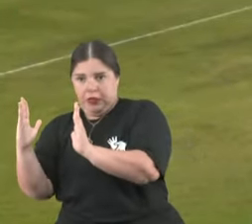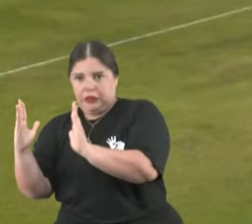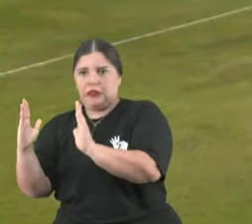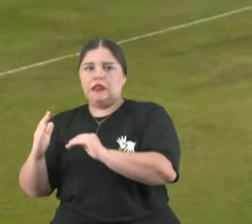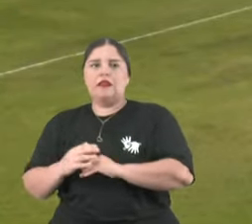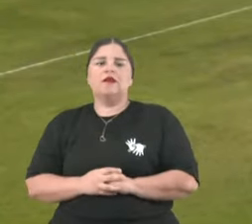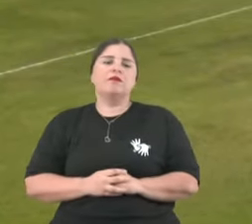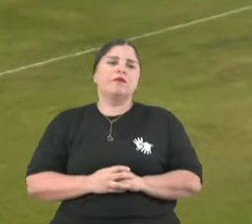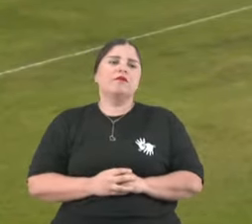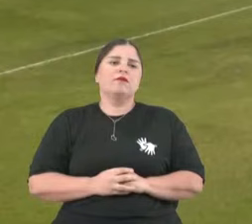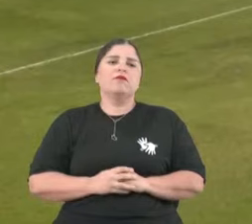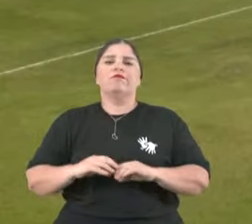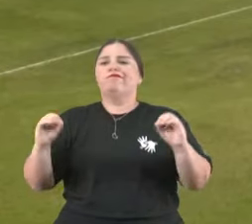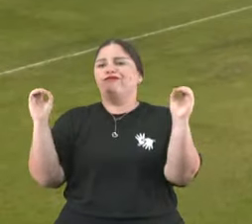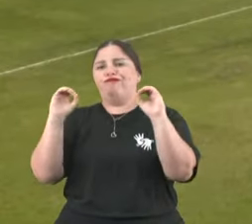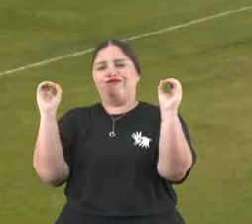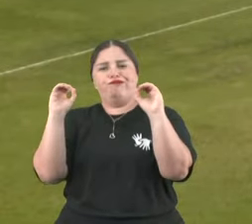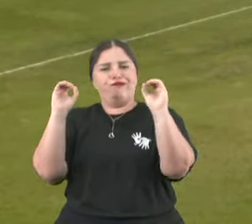igual.